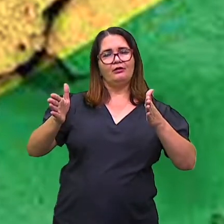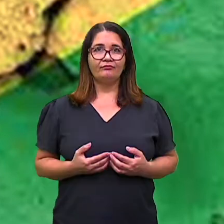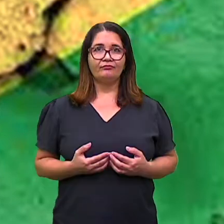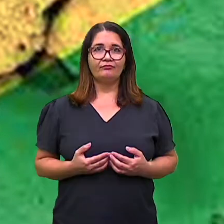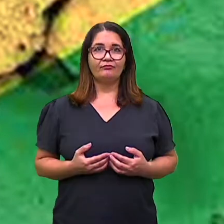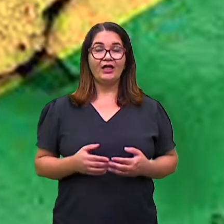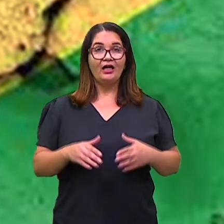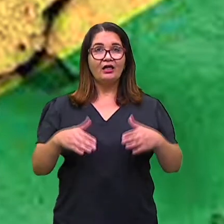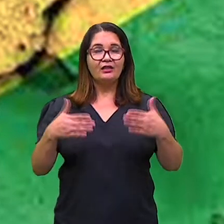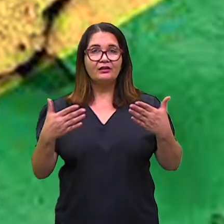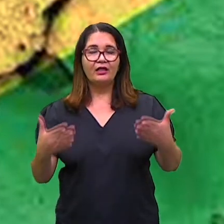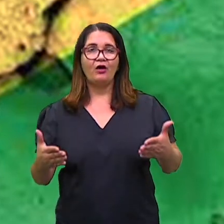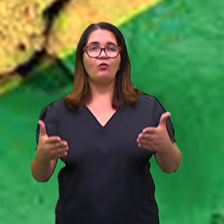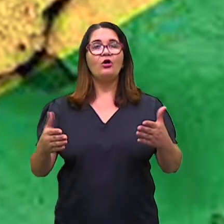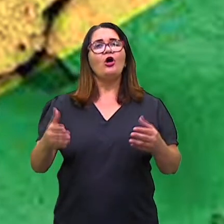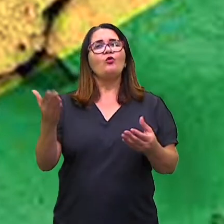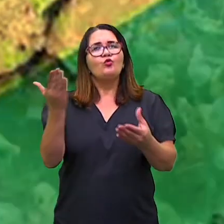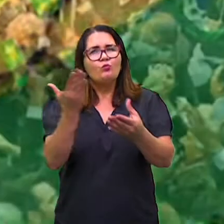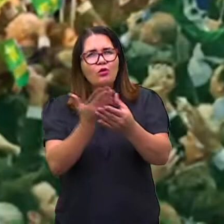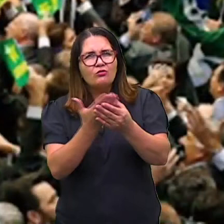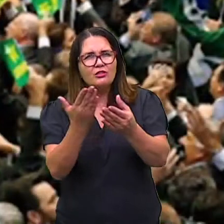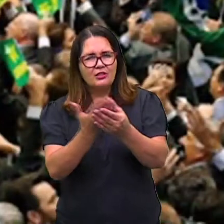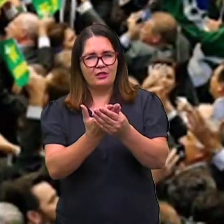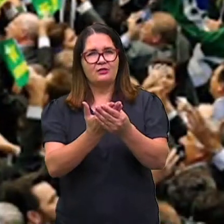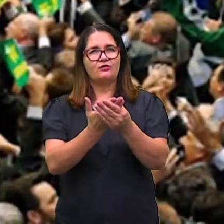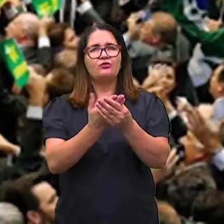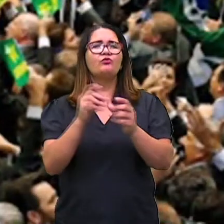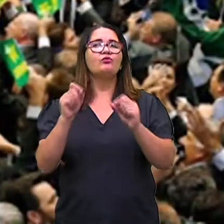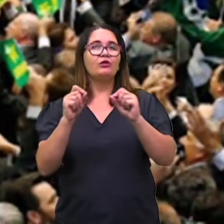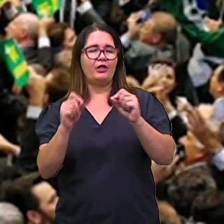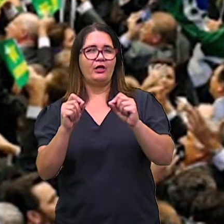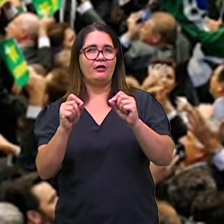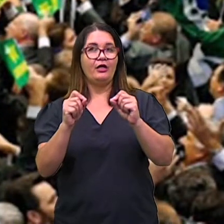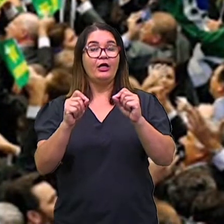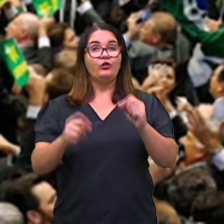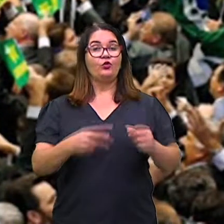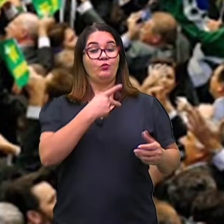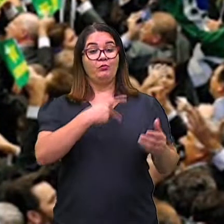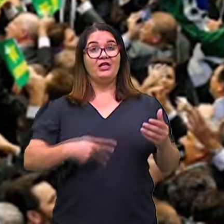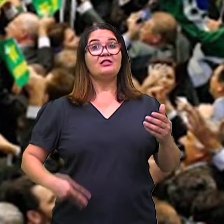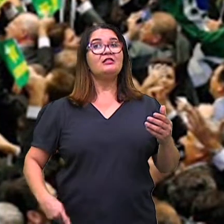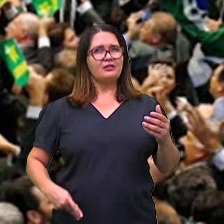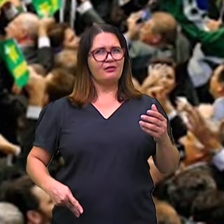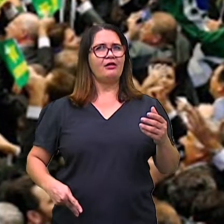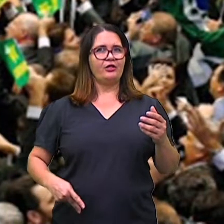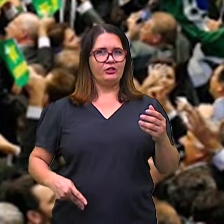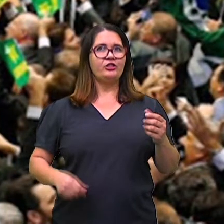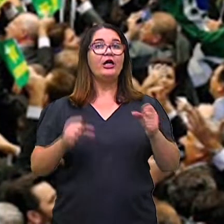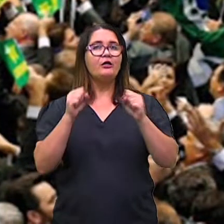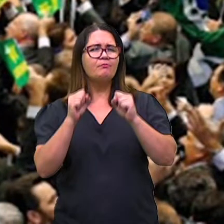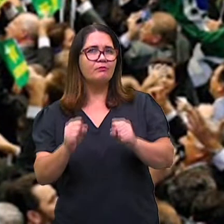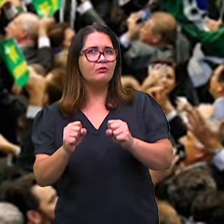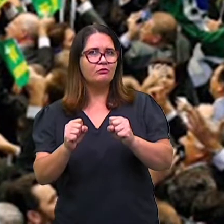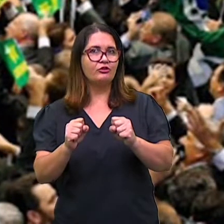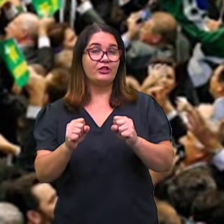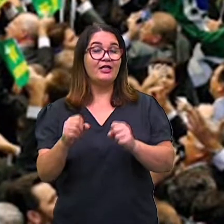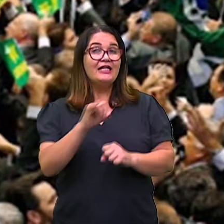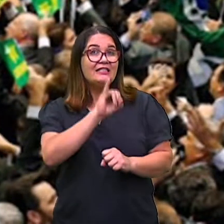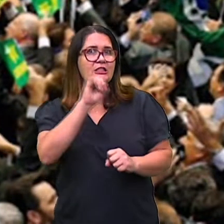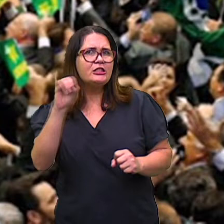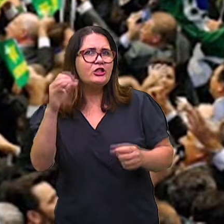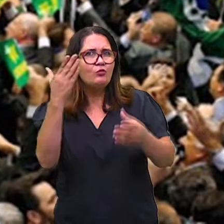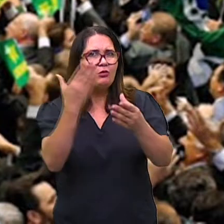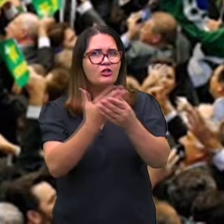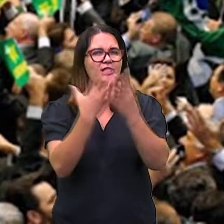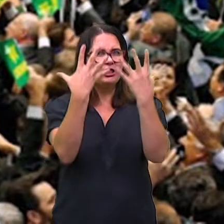brasileiros. Caso o processo de destituição seja aceito e o presidente seja cassado de seu mandato,